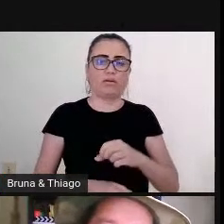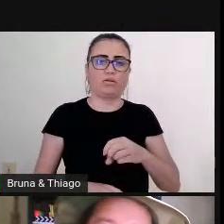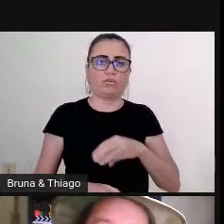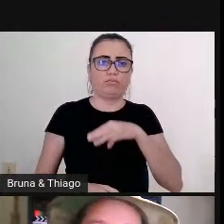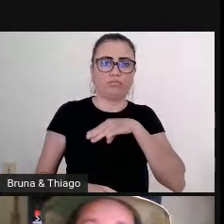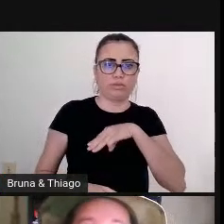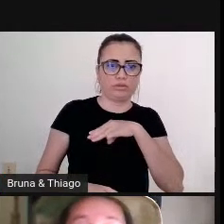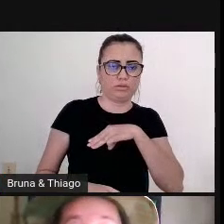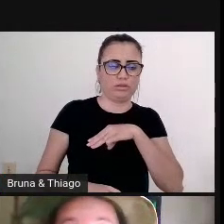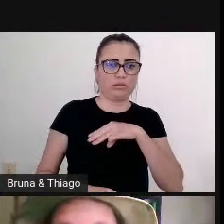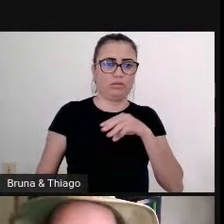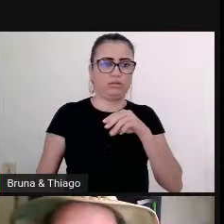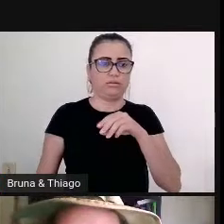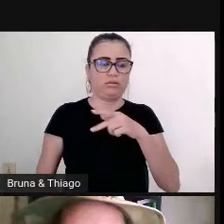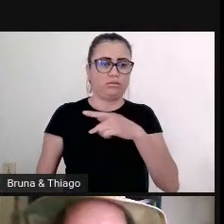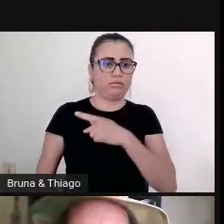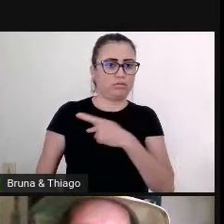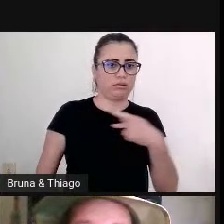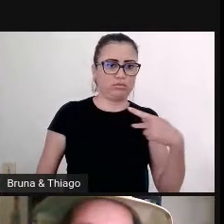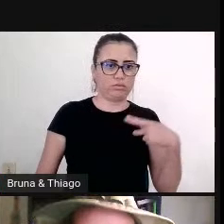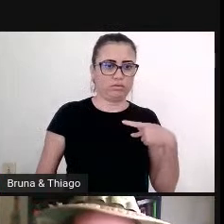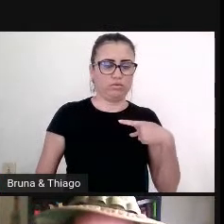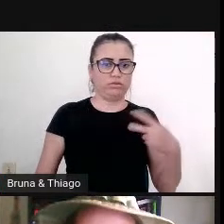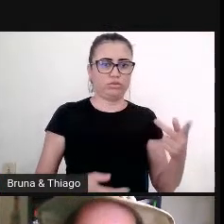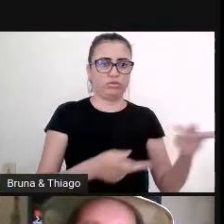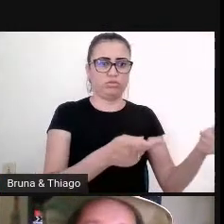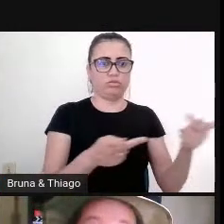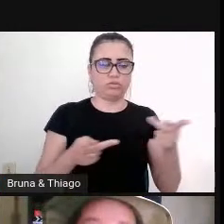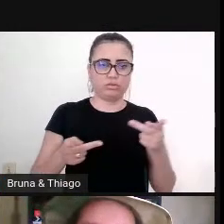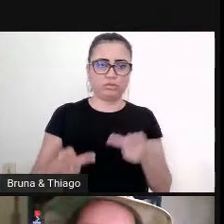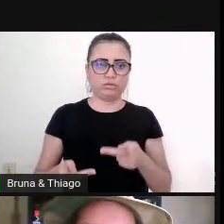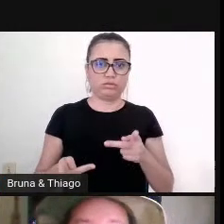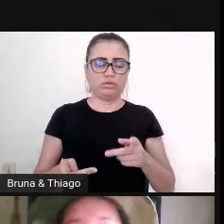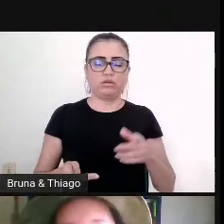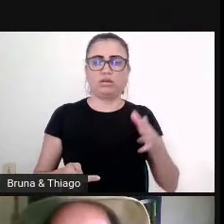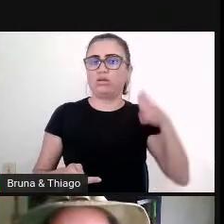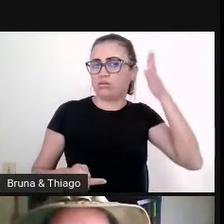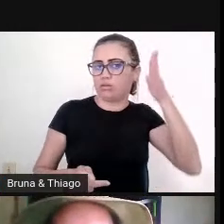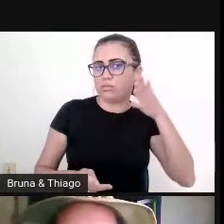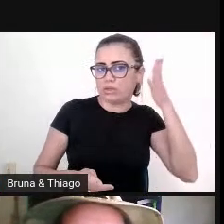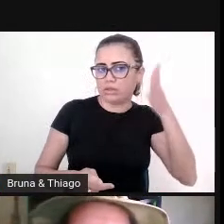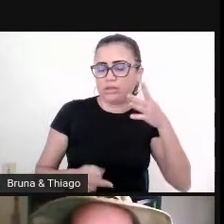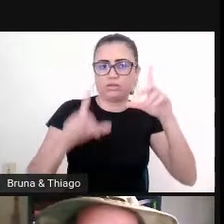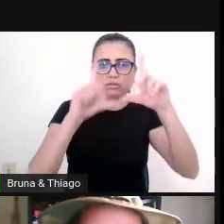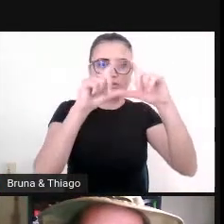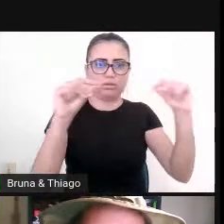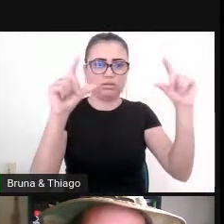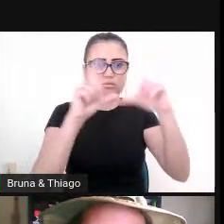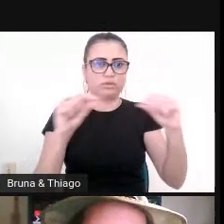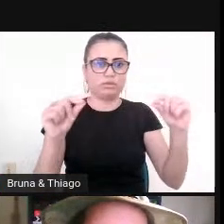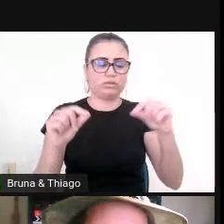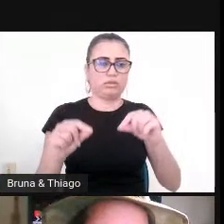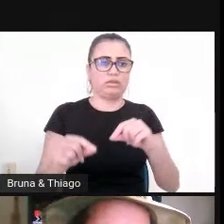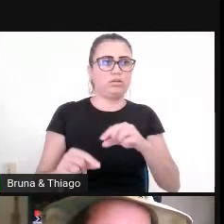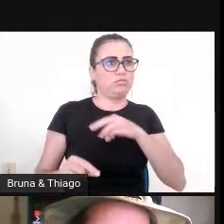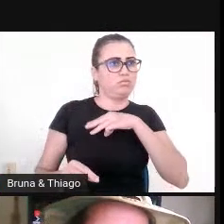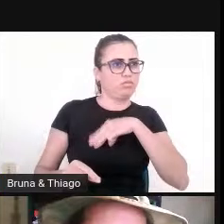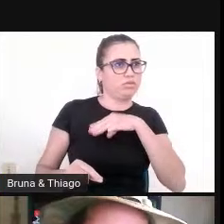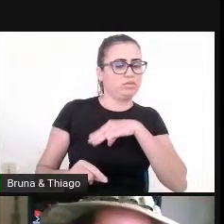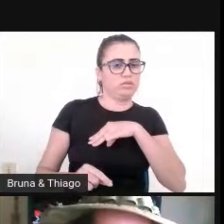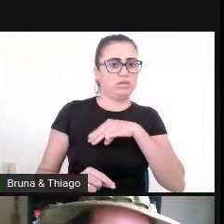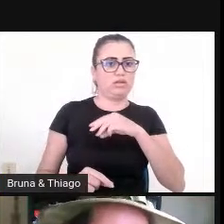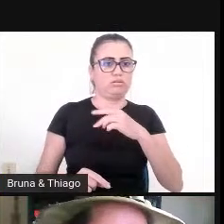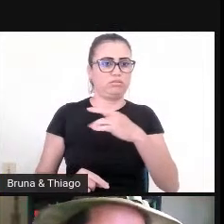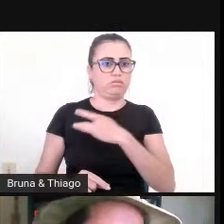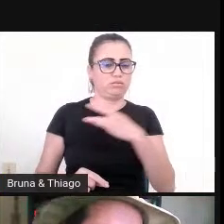slides eu consegui ele em uma palestra com o Guilherme, lá de Brasília, do Ministério da Saúde, né? A gente até conversou essa semana